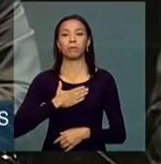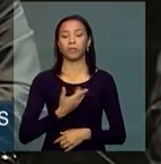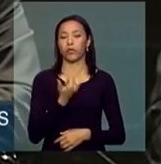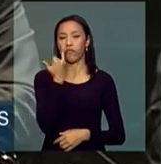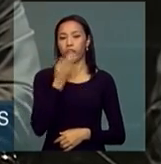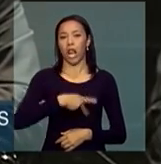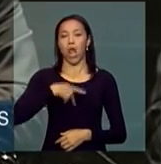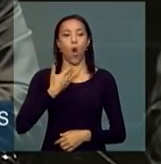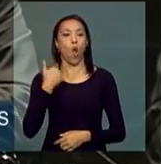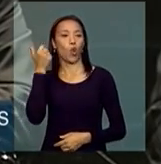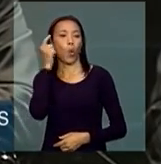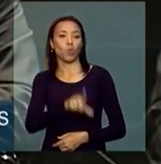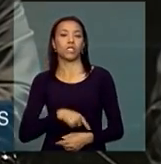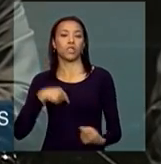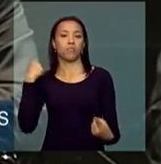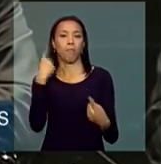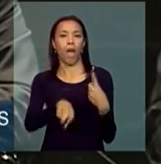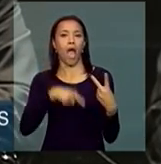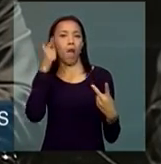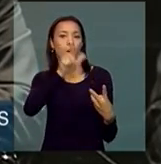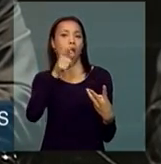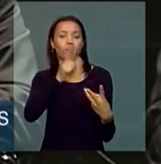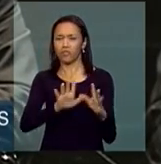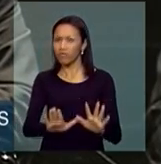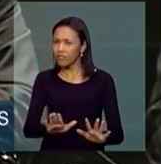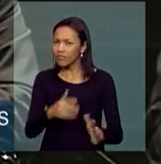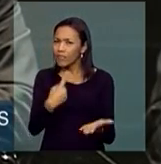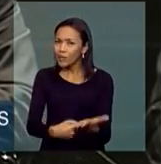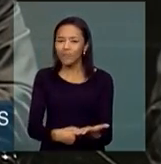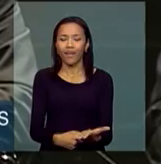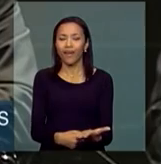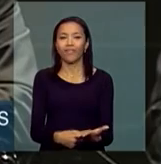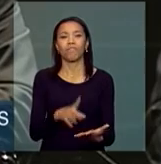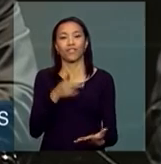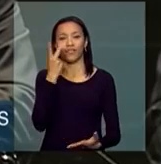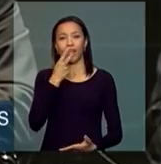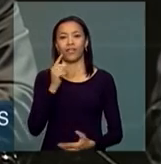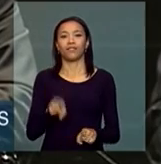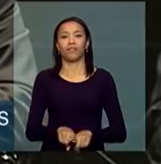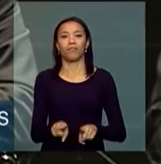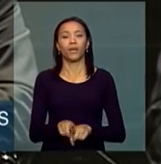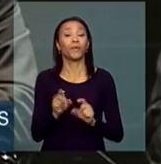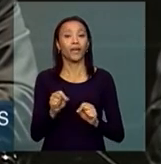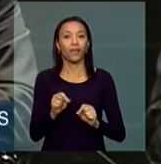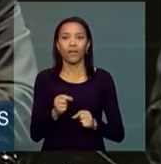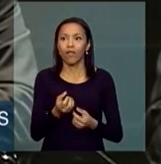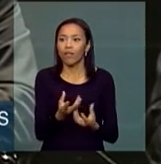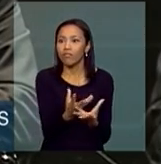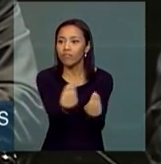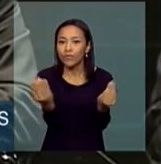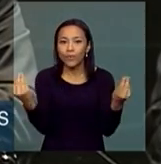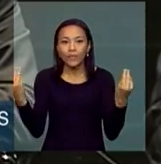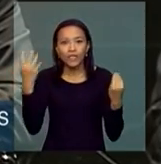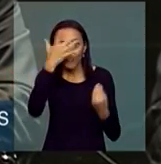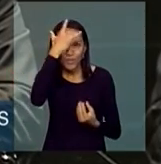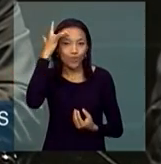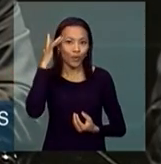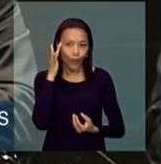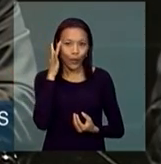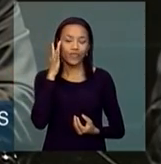olha, conseguimos bater meta, cumprimos o compromisso, mas para bater no peito e dizer, muitas pessoas